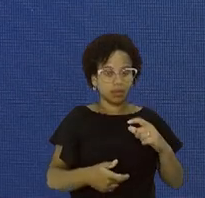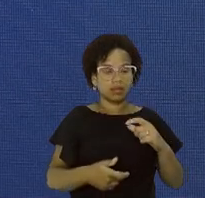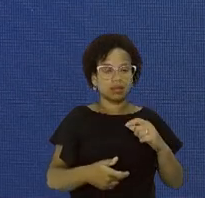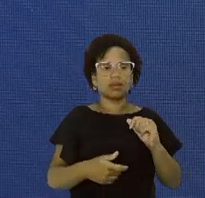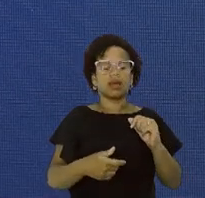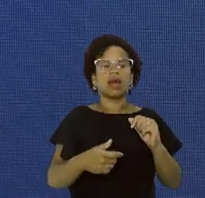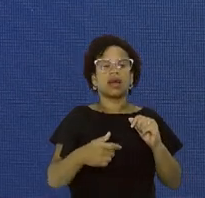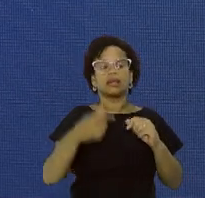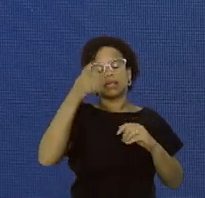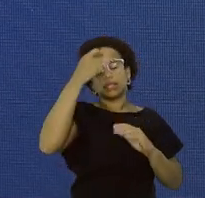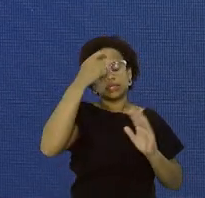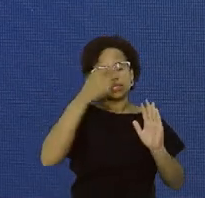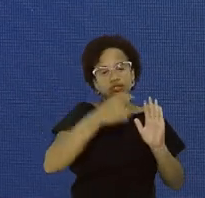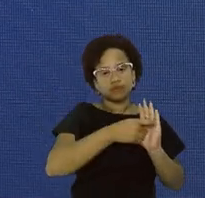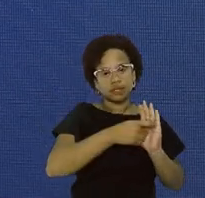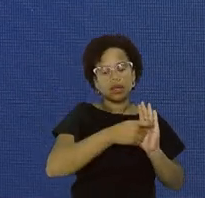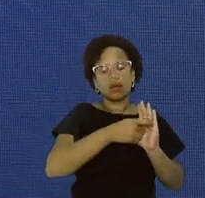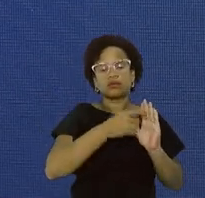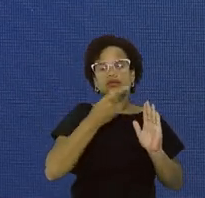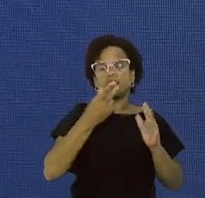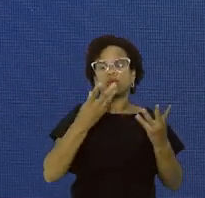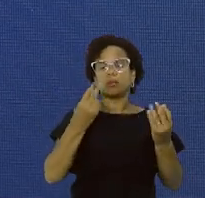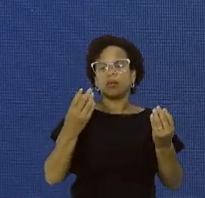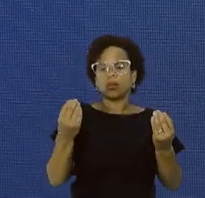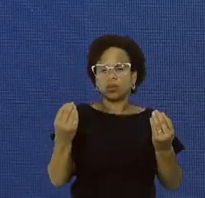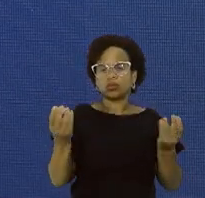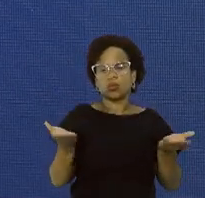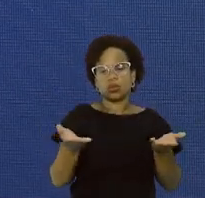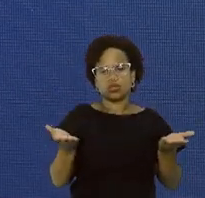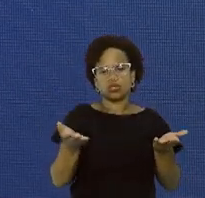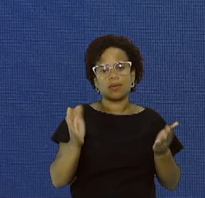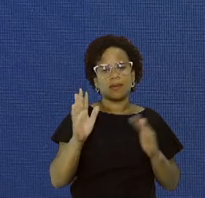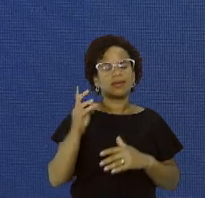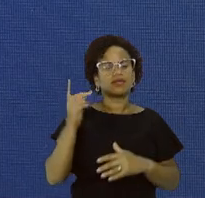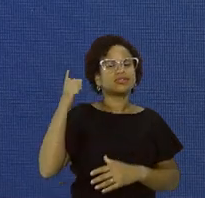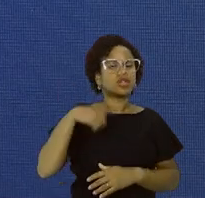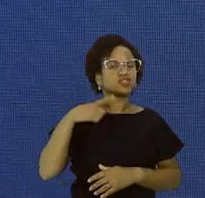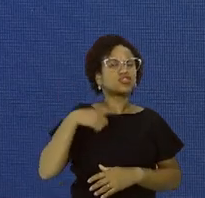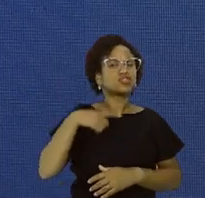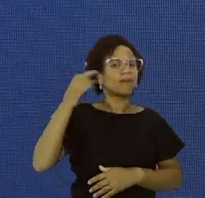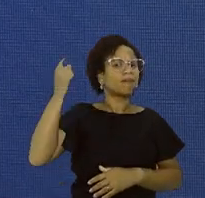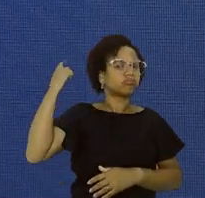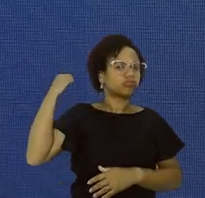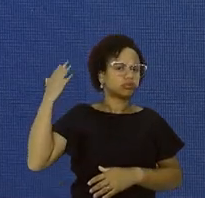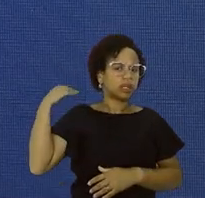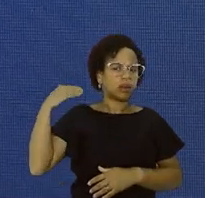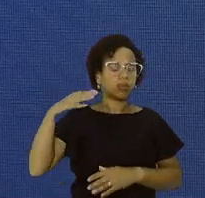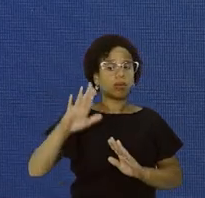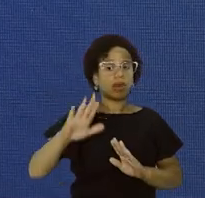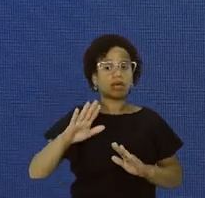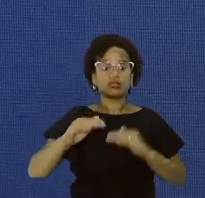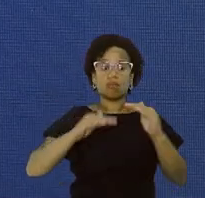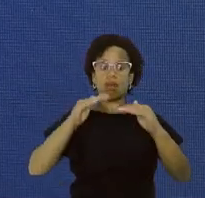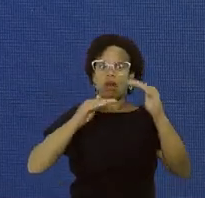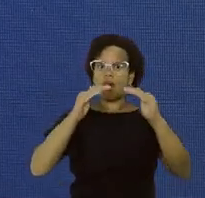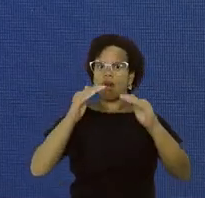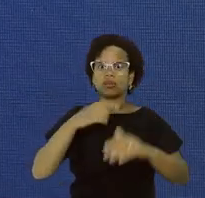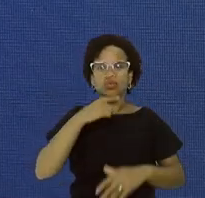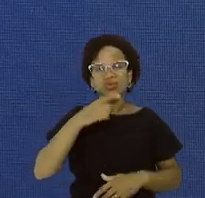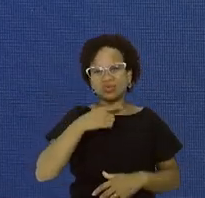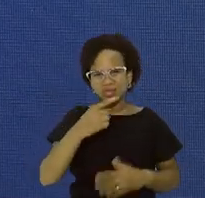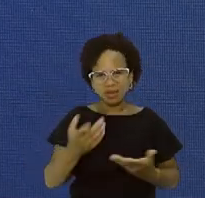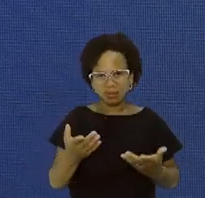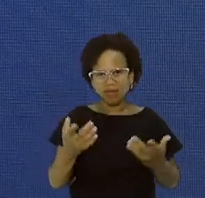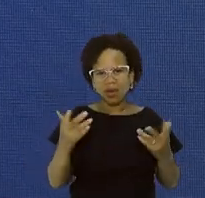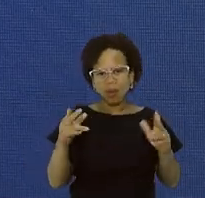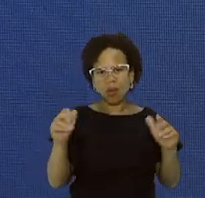mas ela já existe há muito tempo ela só não tinha as condições para prosperar e Florescer como como tá tendo agora porque a gente agora